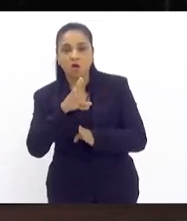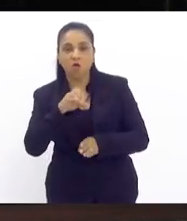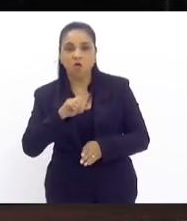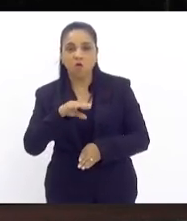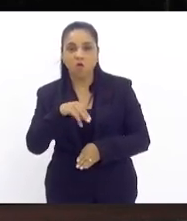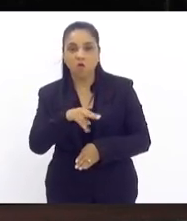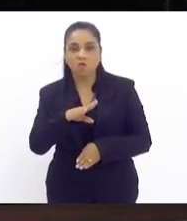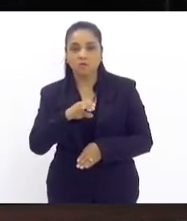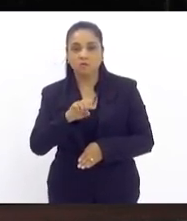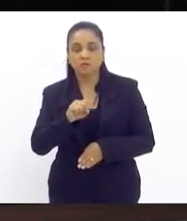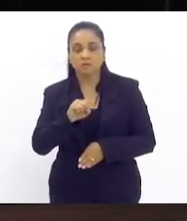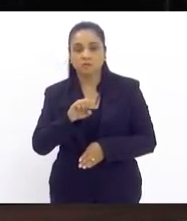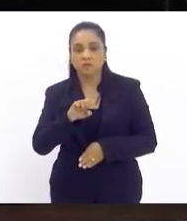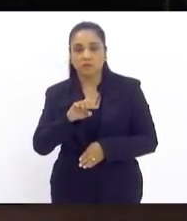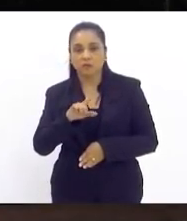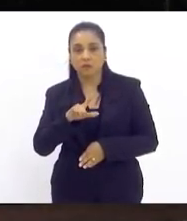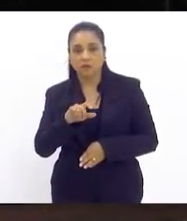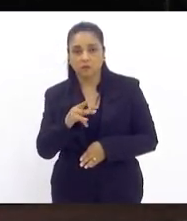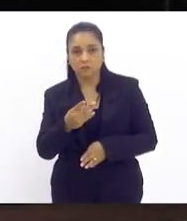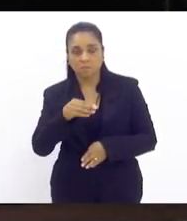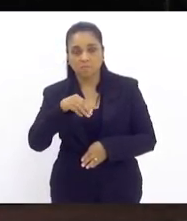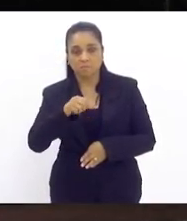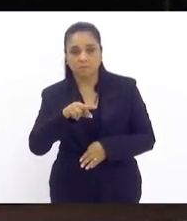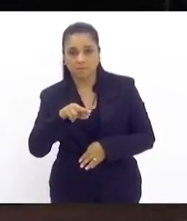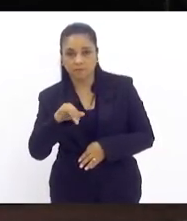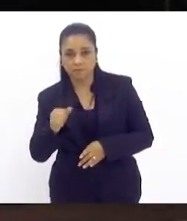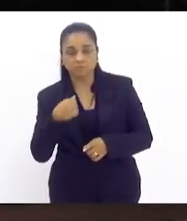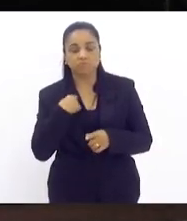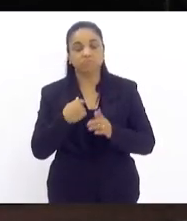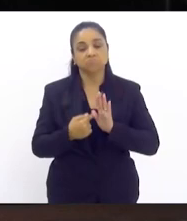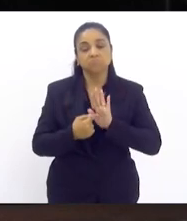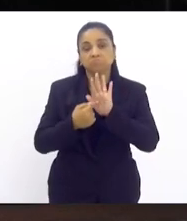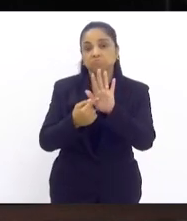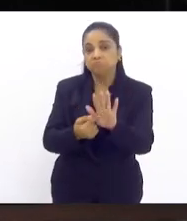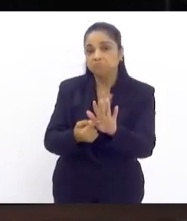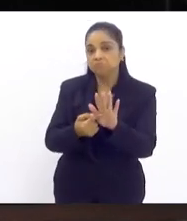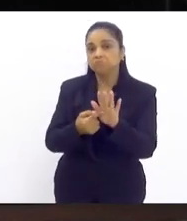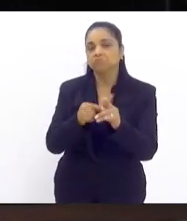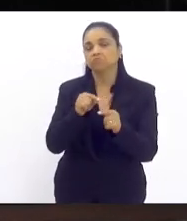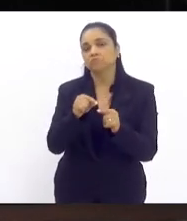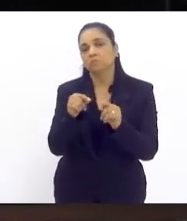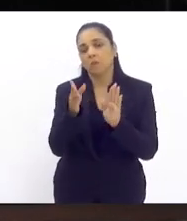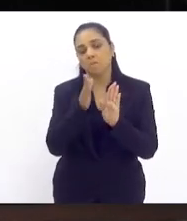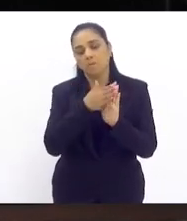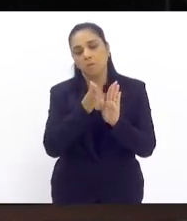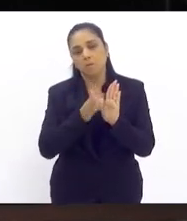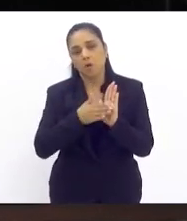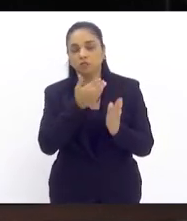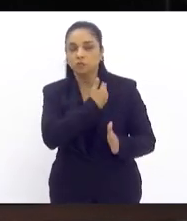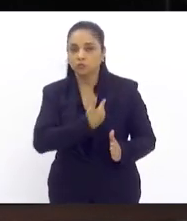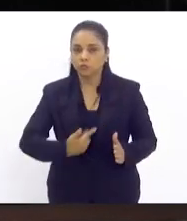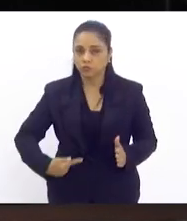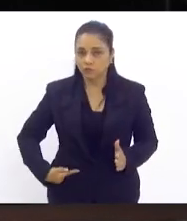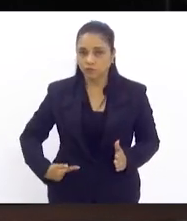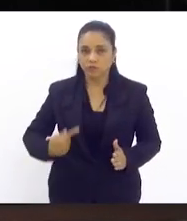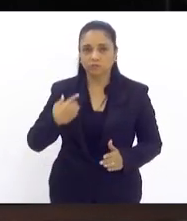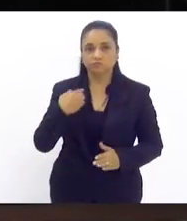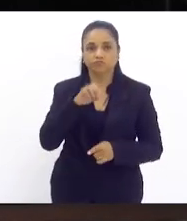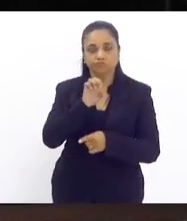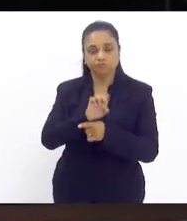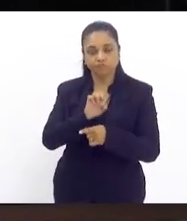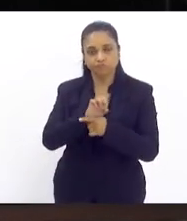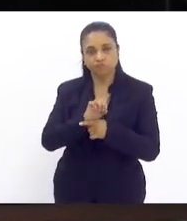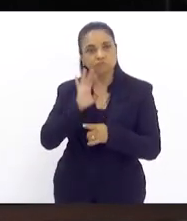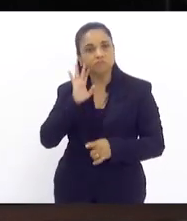diante das alegações apresentadas pelo governo do Estado, ela, então, possa decidir quanto ao nosso